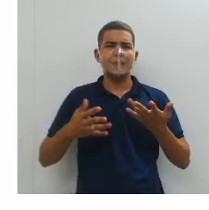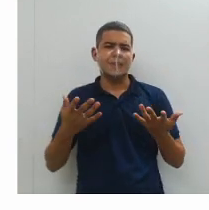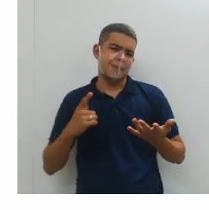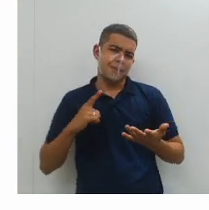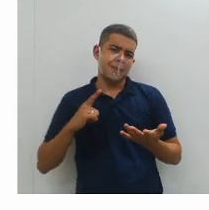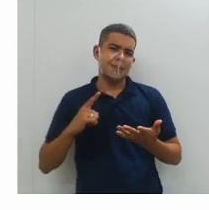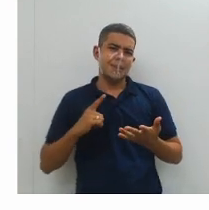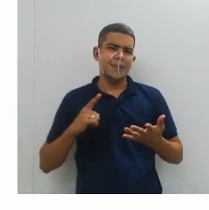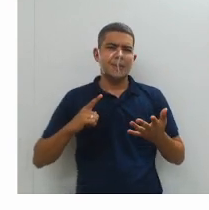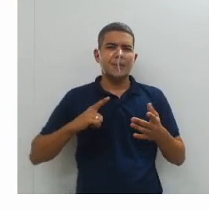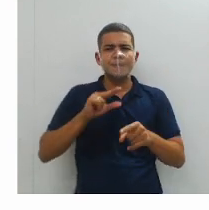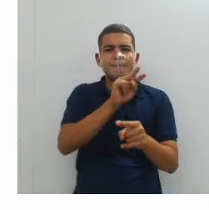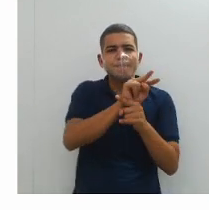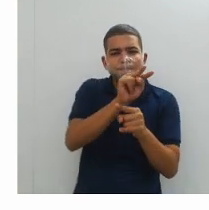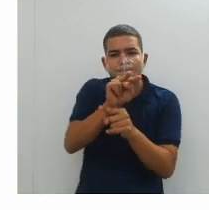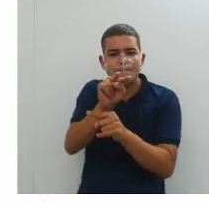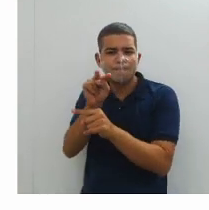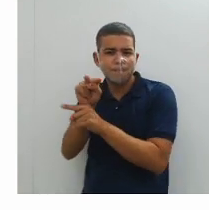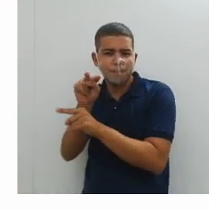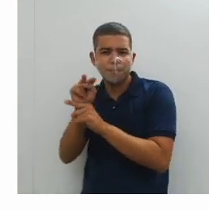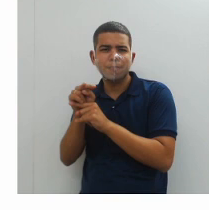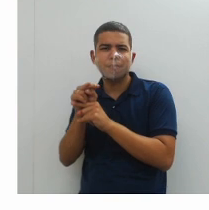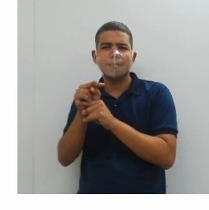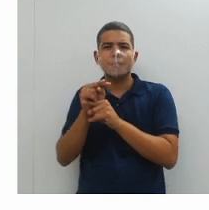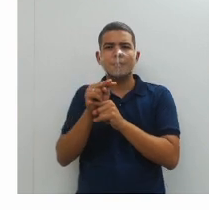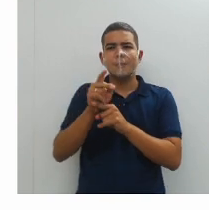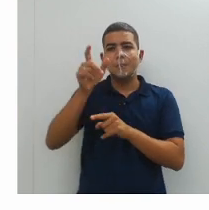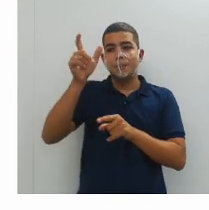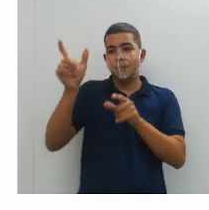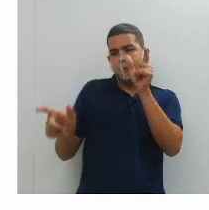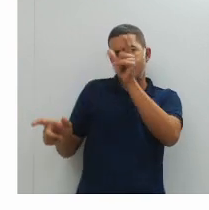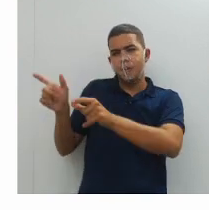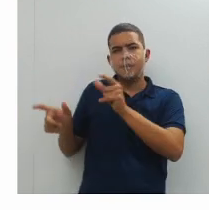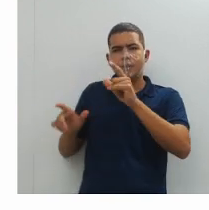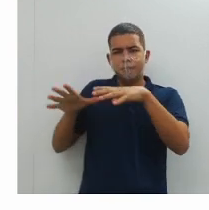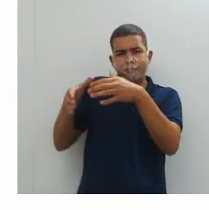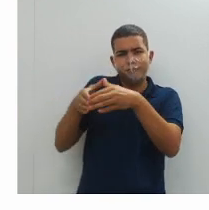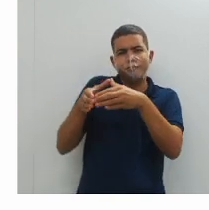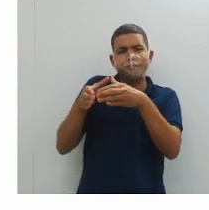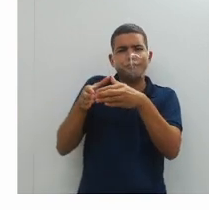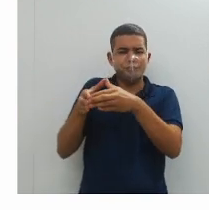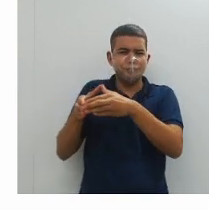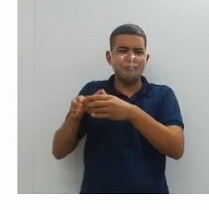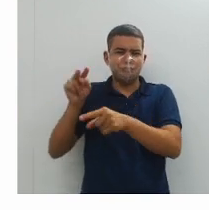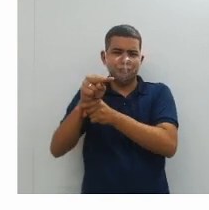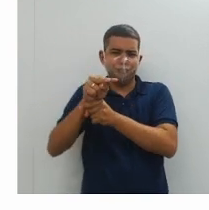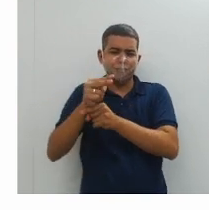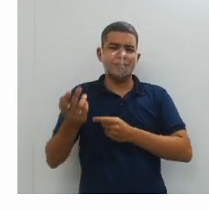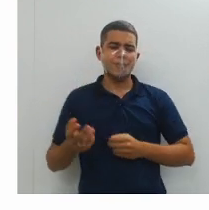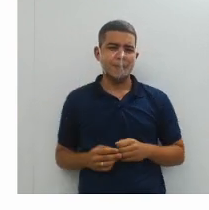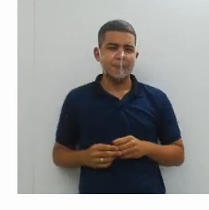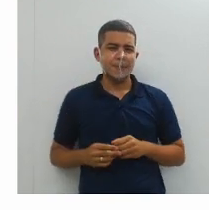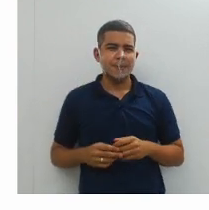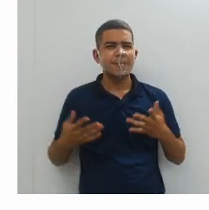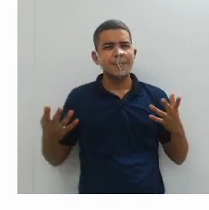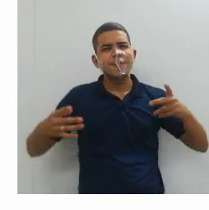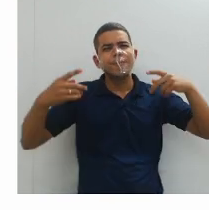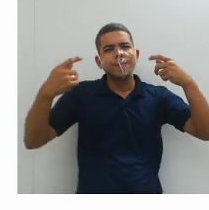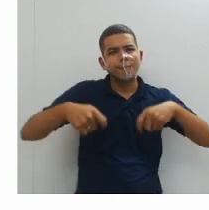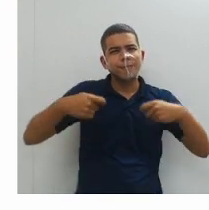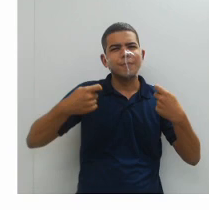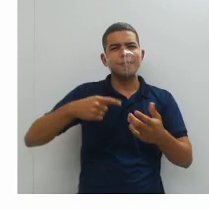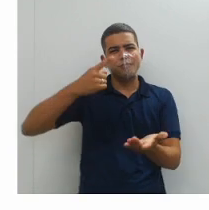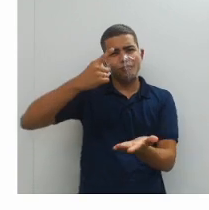julgada, acompanhada por alguém ou alguma instância ou alguma instituição. Daí a necessidade